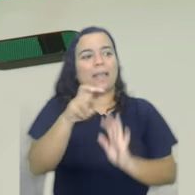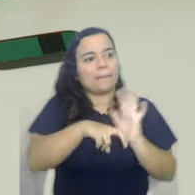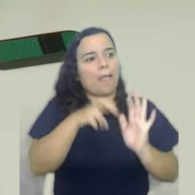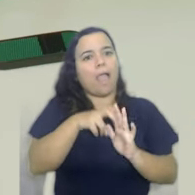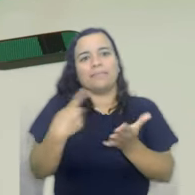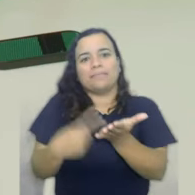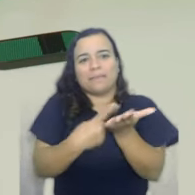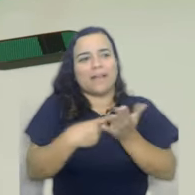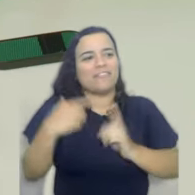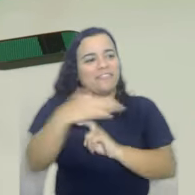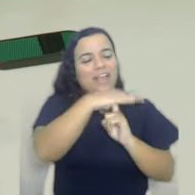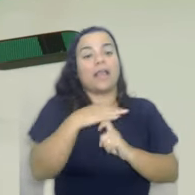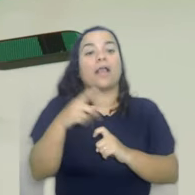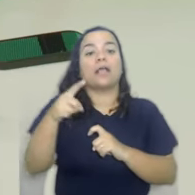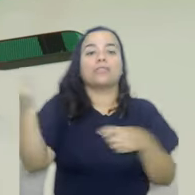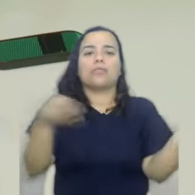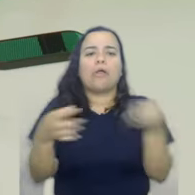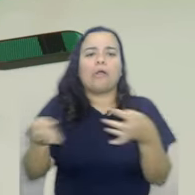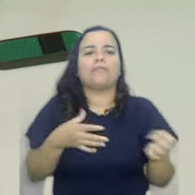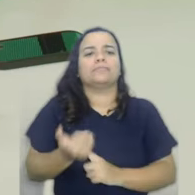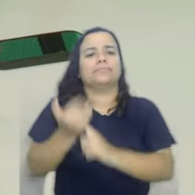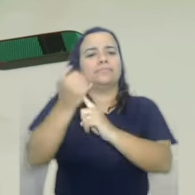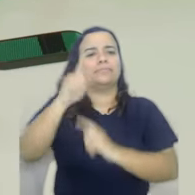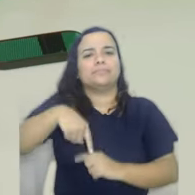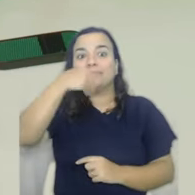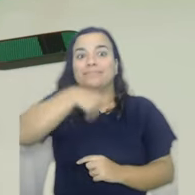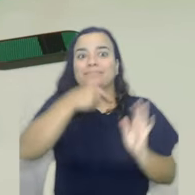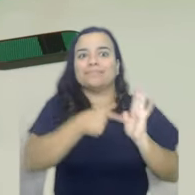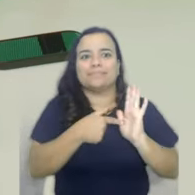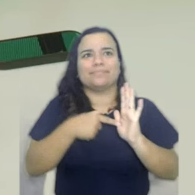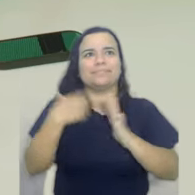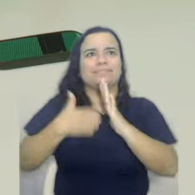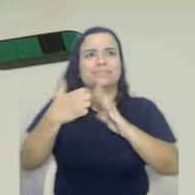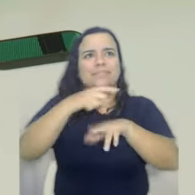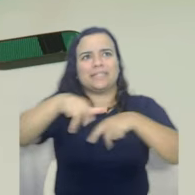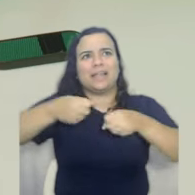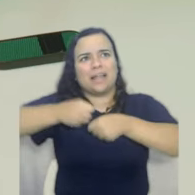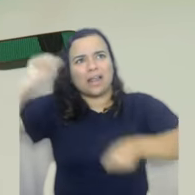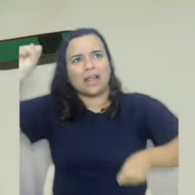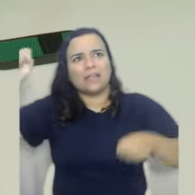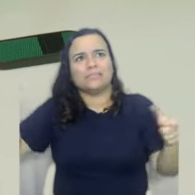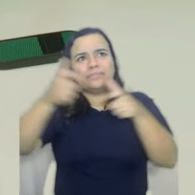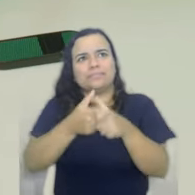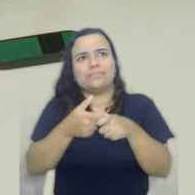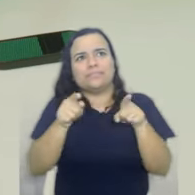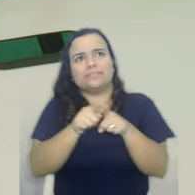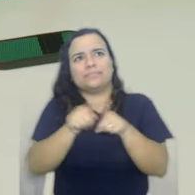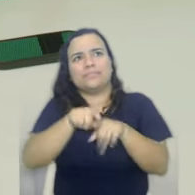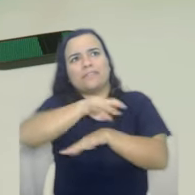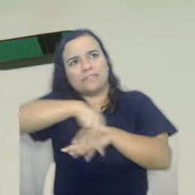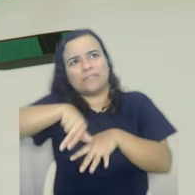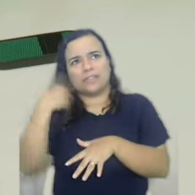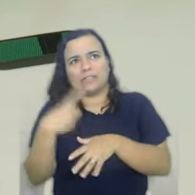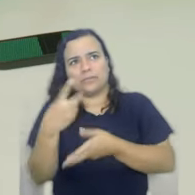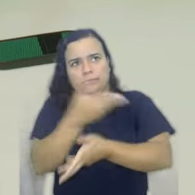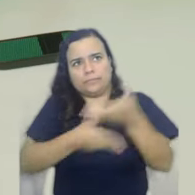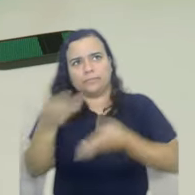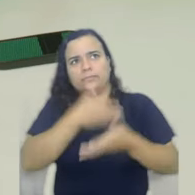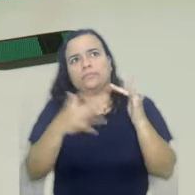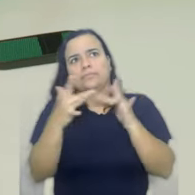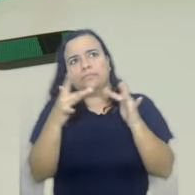oportunidades grandes startups o própria spots tá ali entre outras que a gente vem fazendo essa conexão então